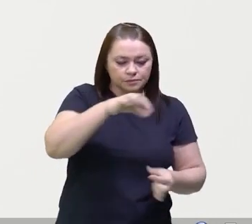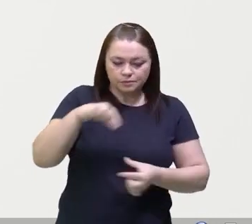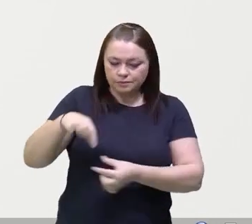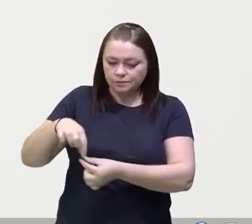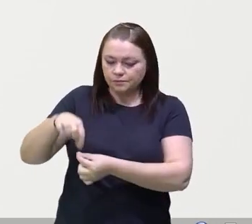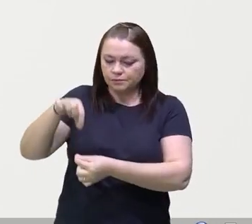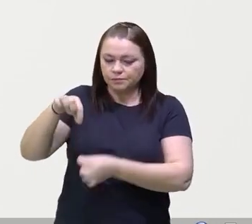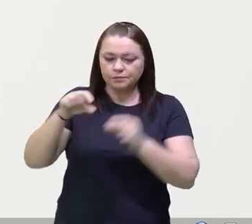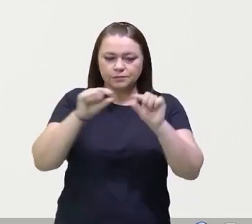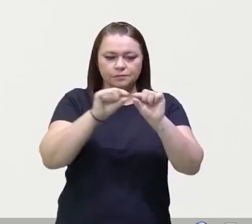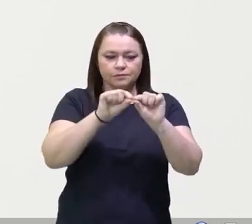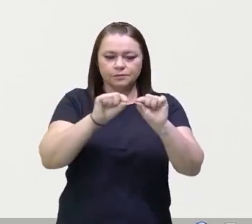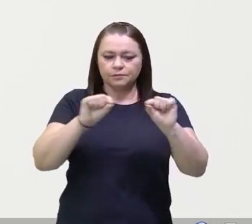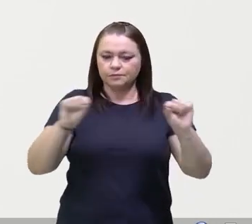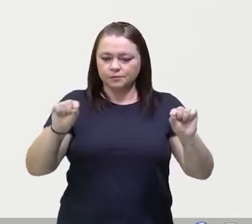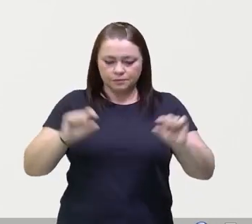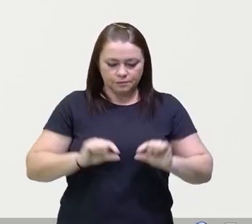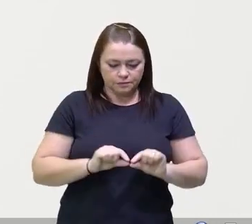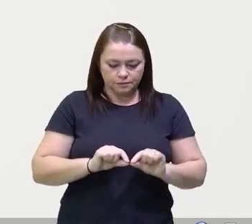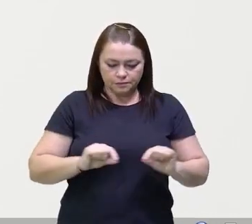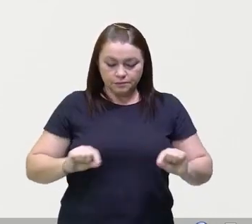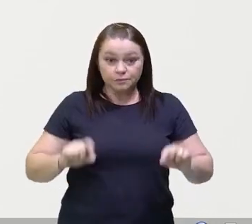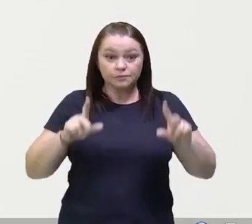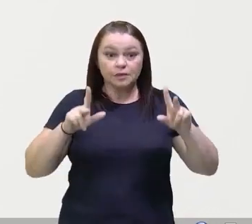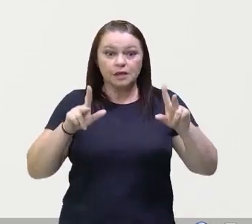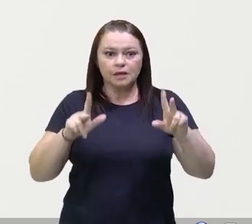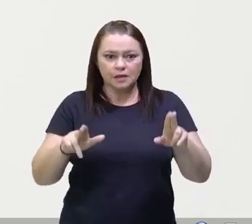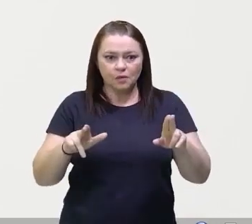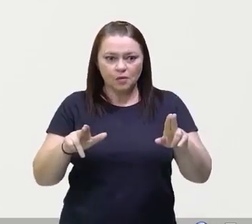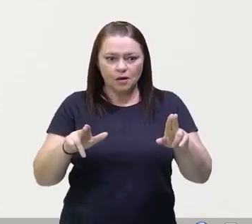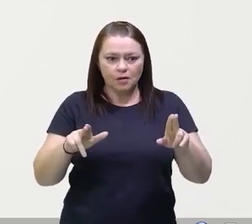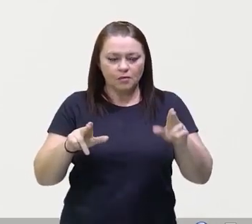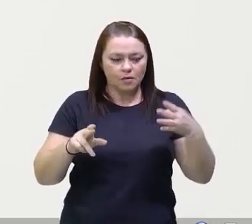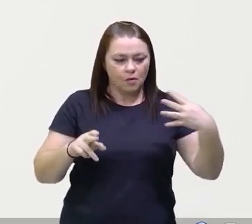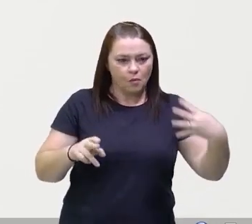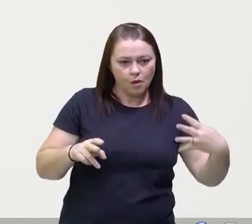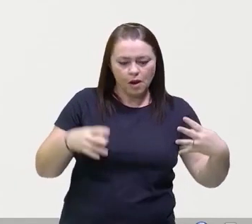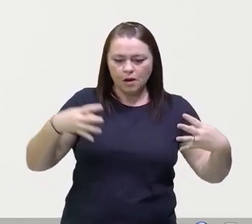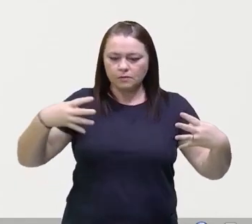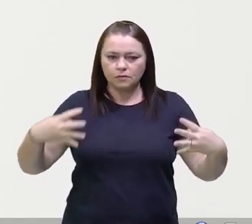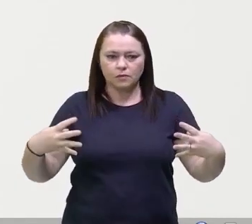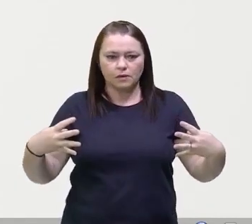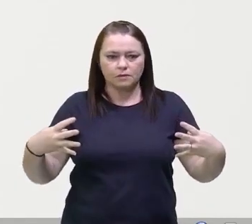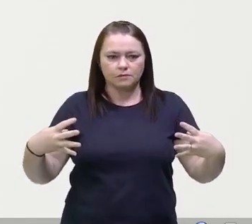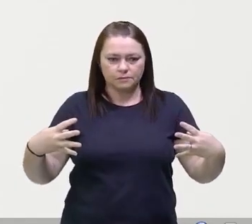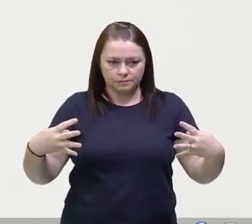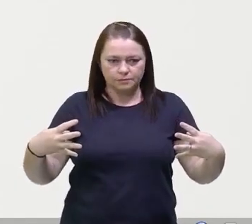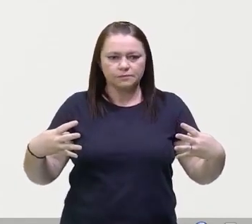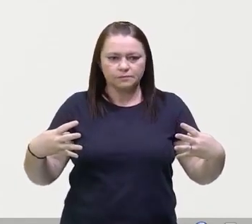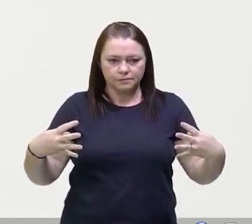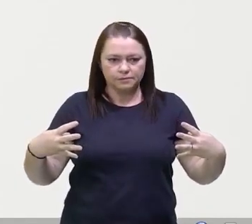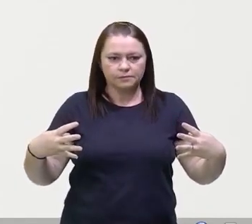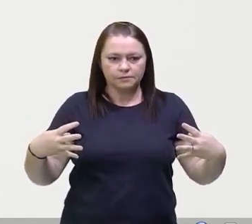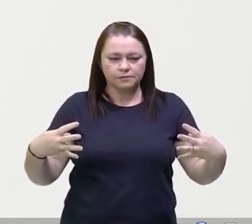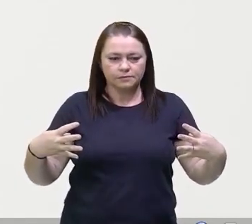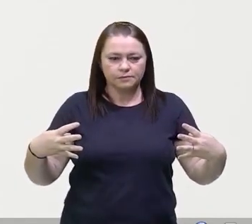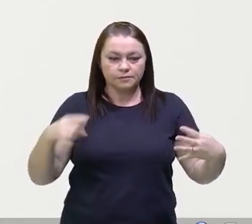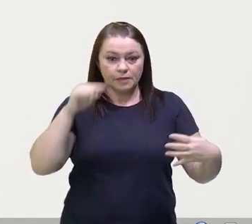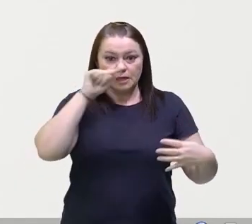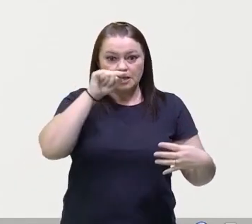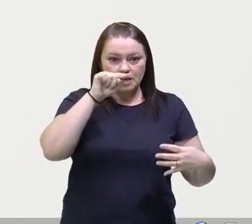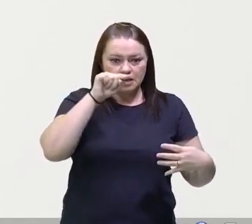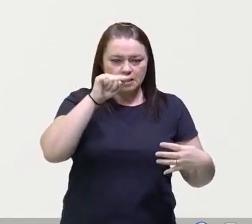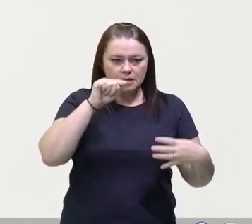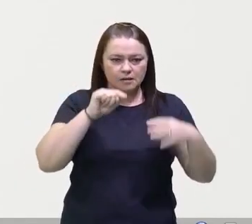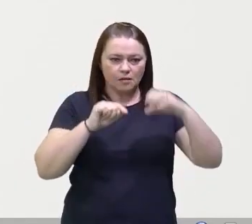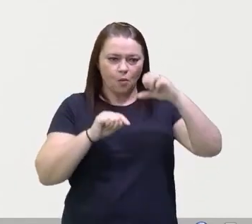iguais, ou seja, esse lado que é oposto, o verde, se aqui vale 4, aqui também vale 4, ok? Se aqui